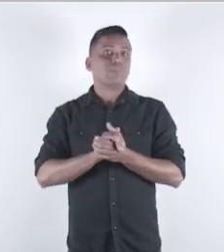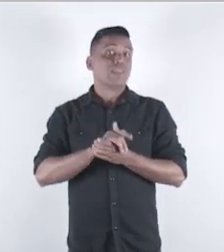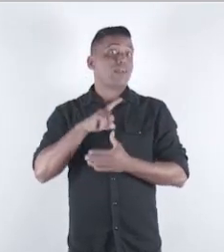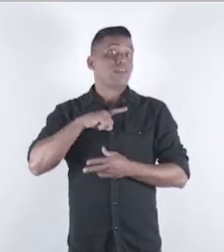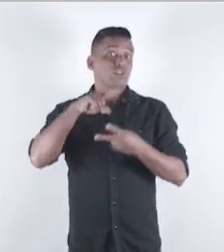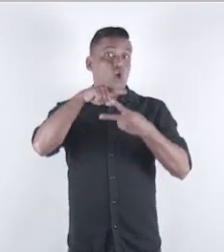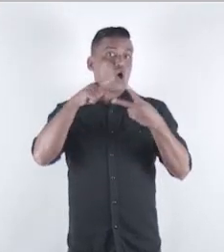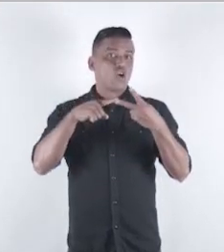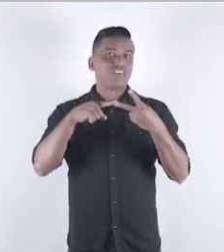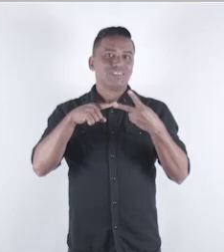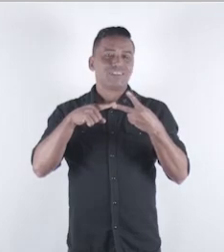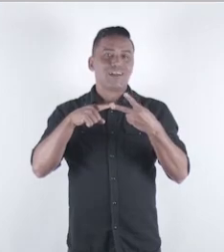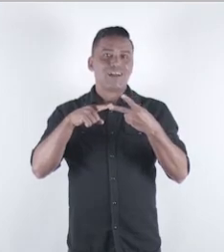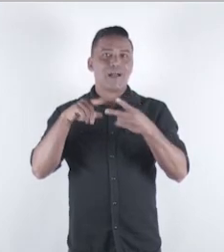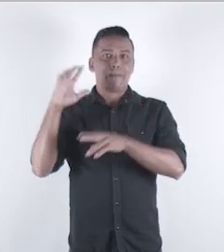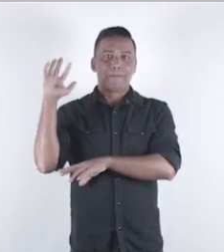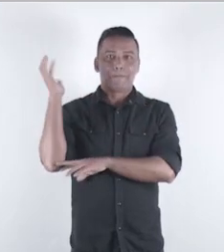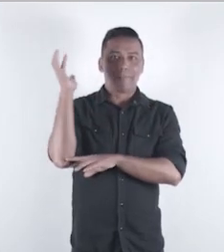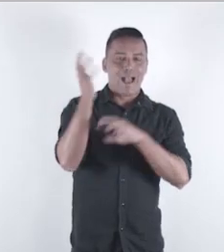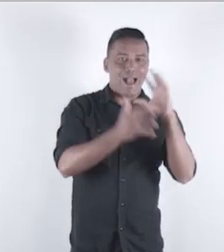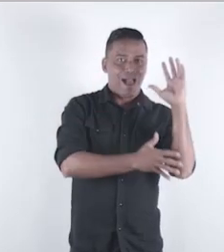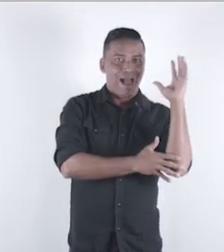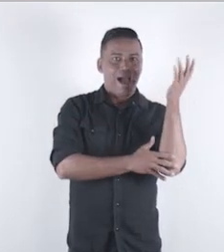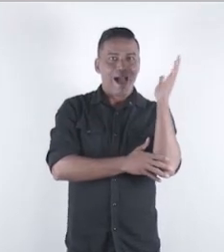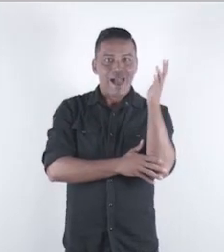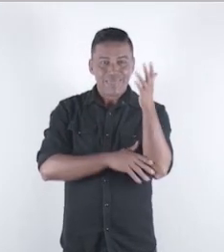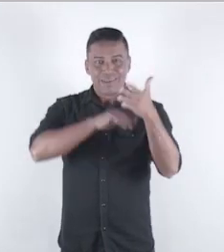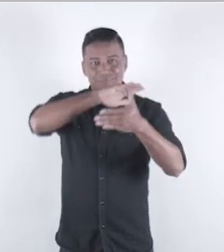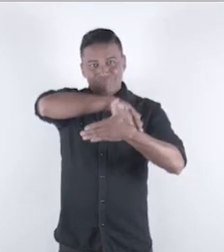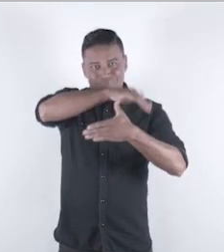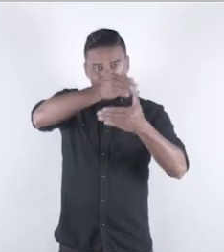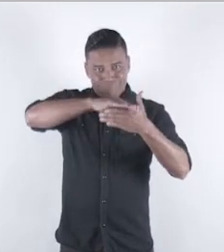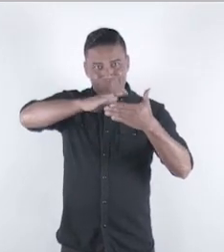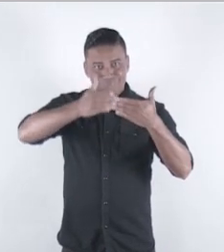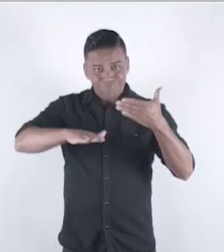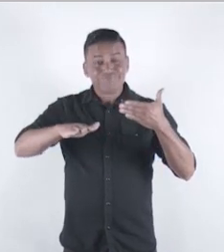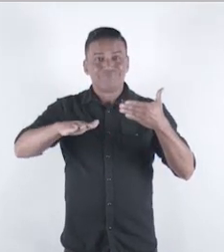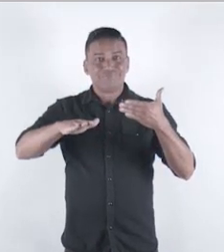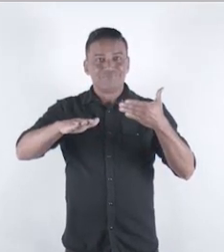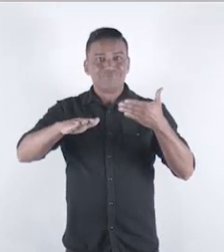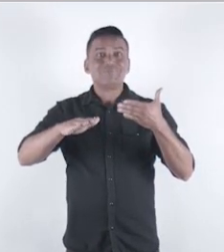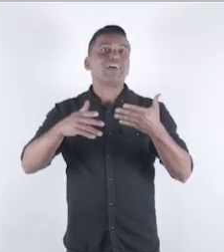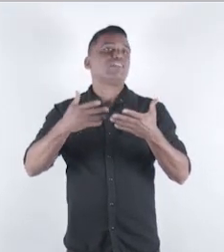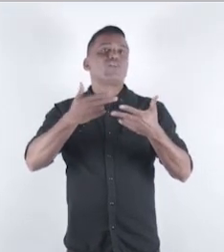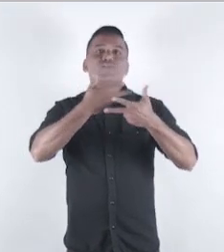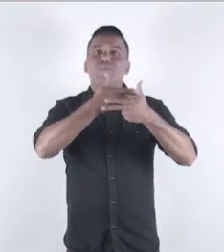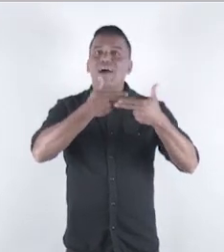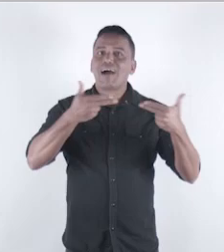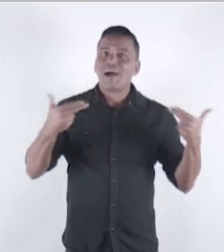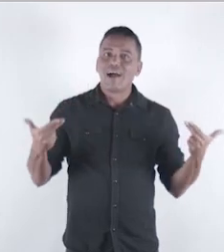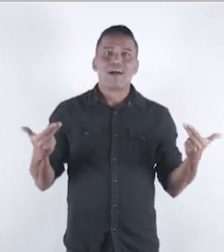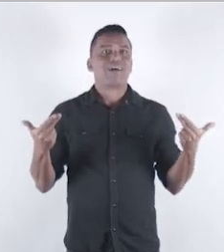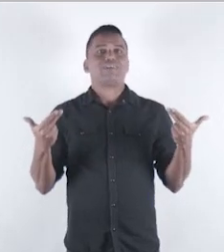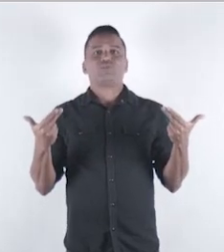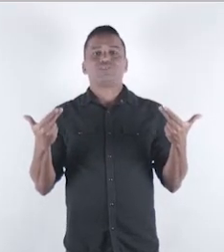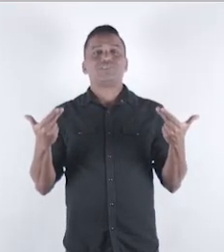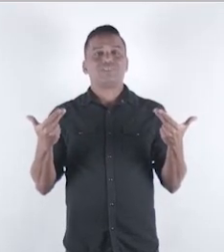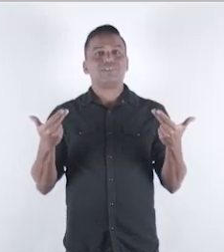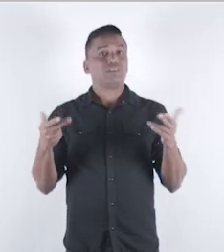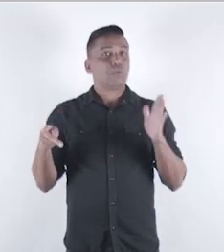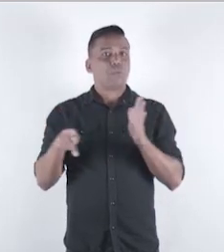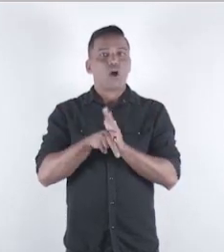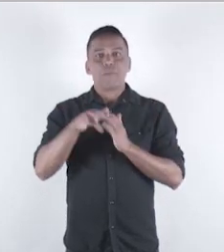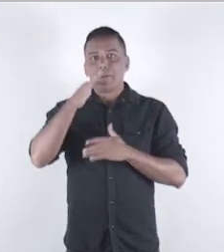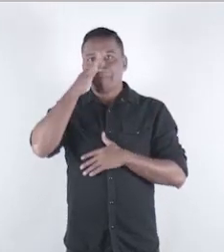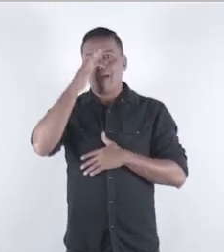as transformações da cidade, né, das alterações desse bioma, mas estamos sim em biomas com espécies nativas. Então,